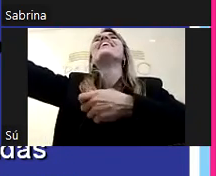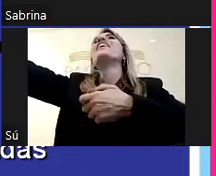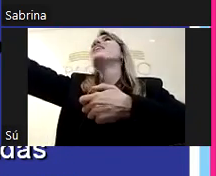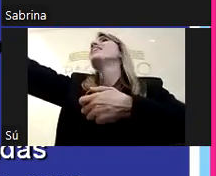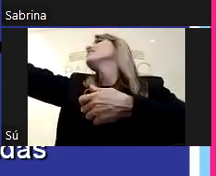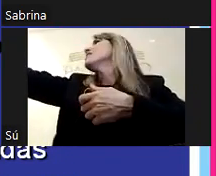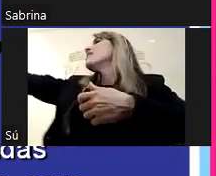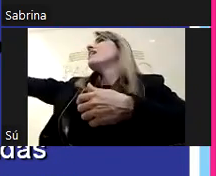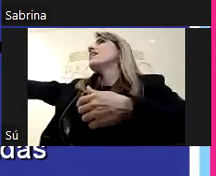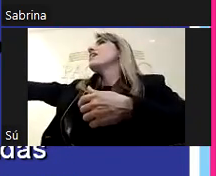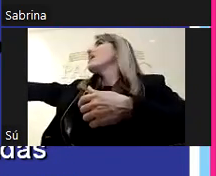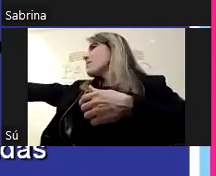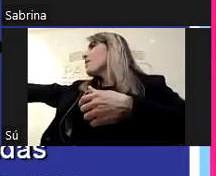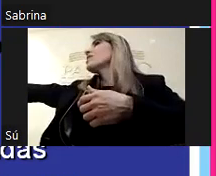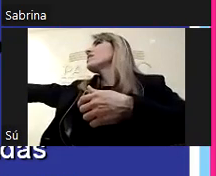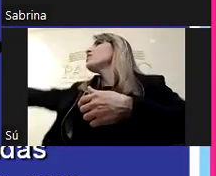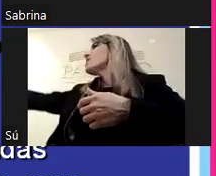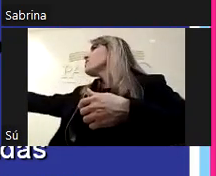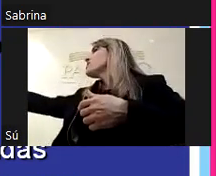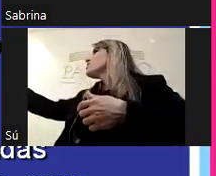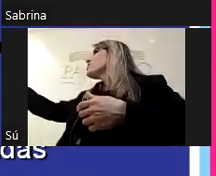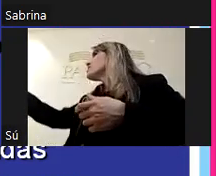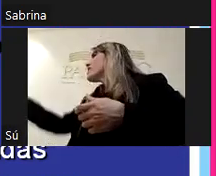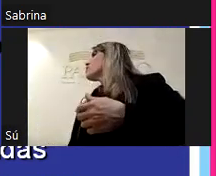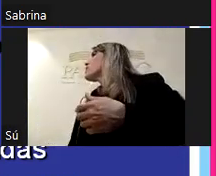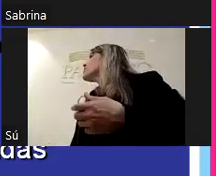mulheres, por nutrirem tal sentimento ligado ao sexo,